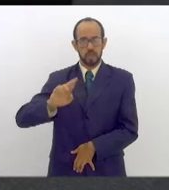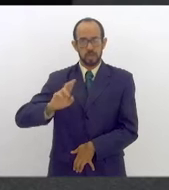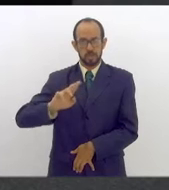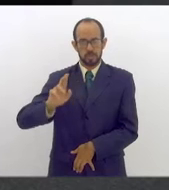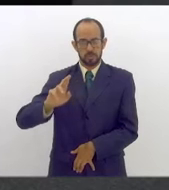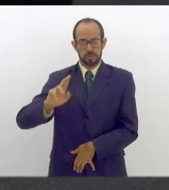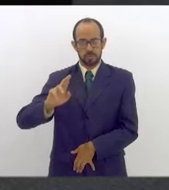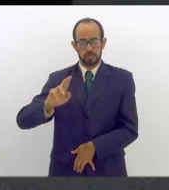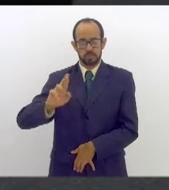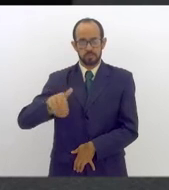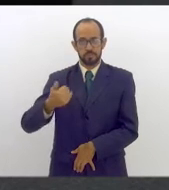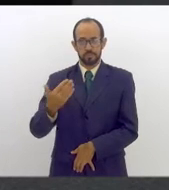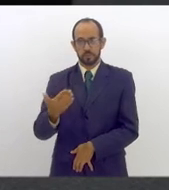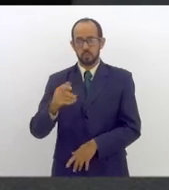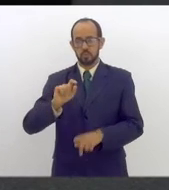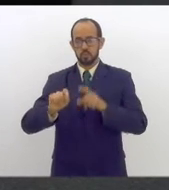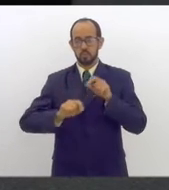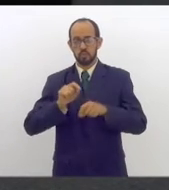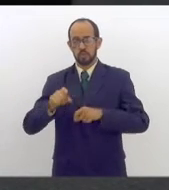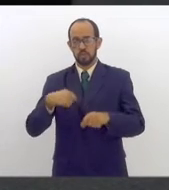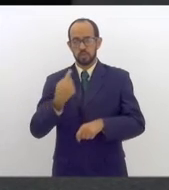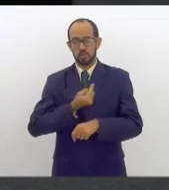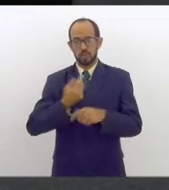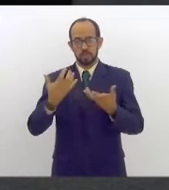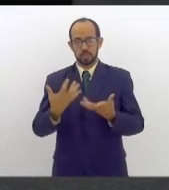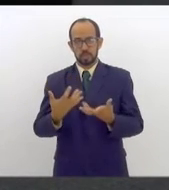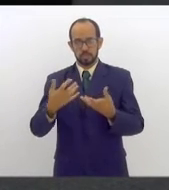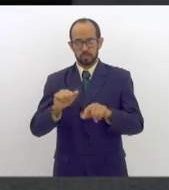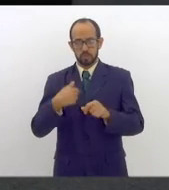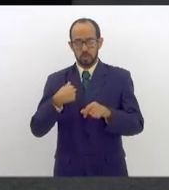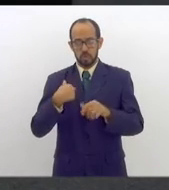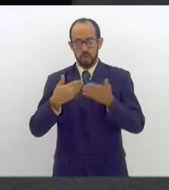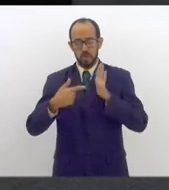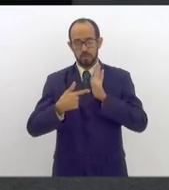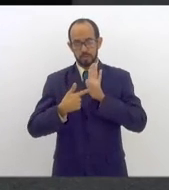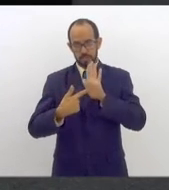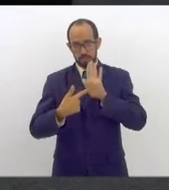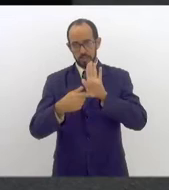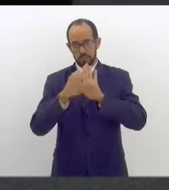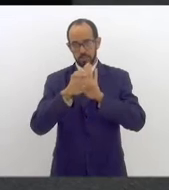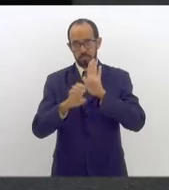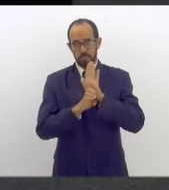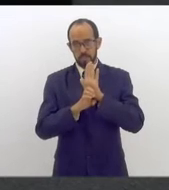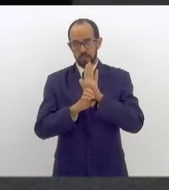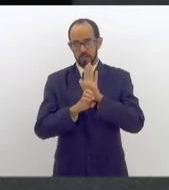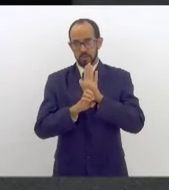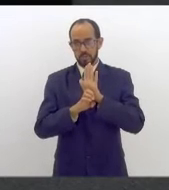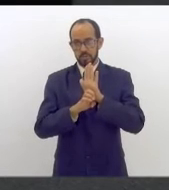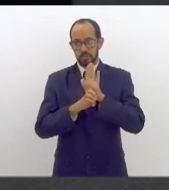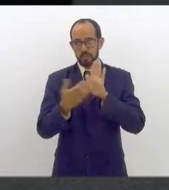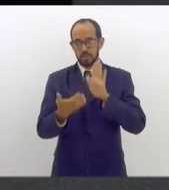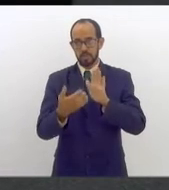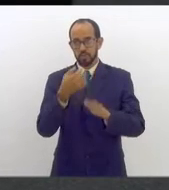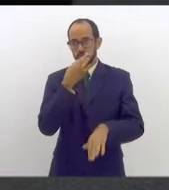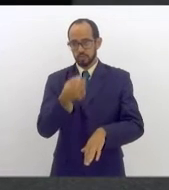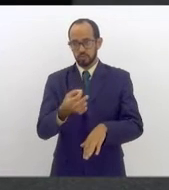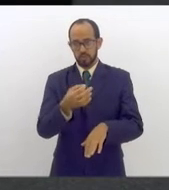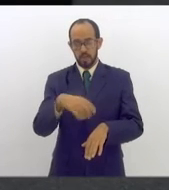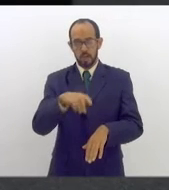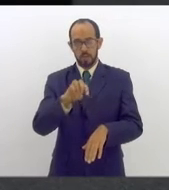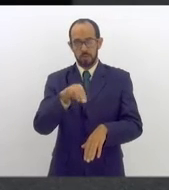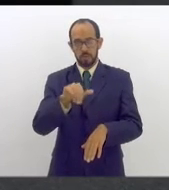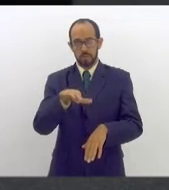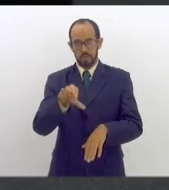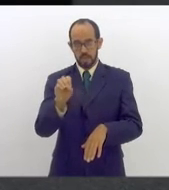120. Então, a gente quer, eu apresentei uma emenda, quero justificar isso ao deputado